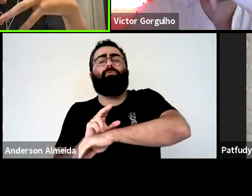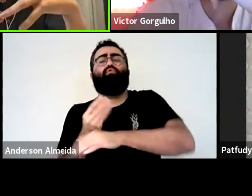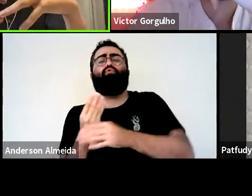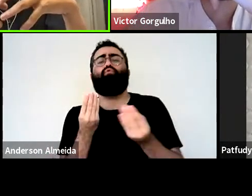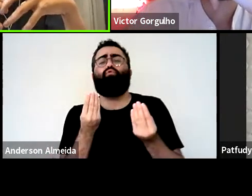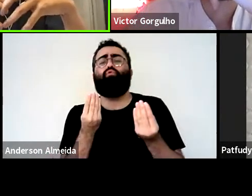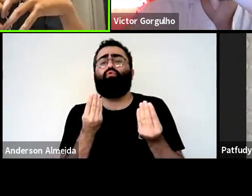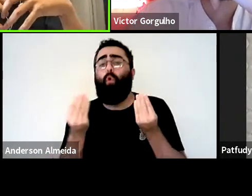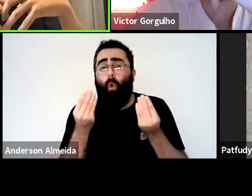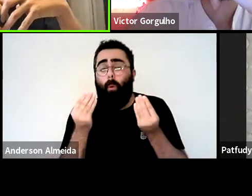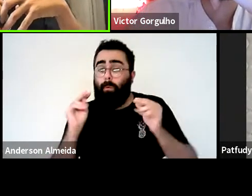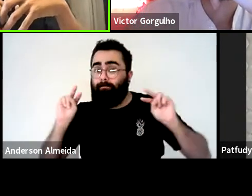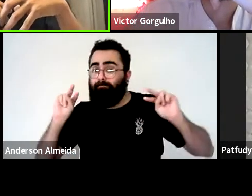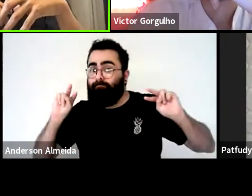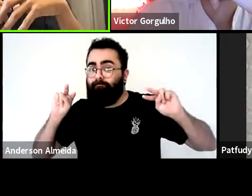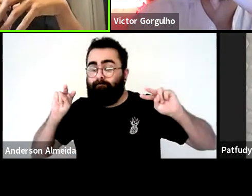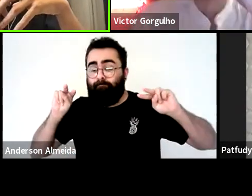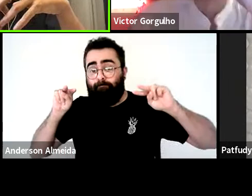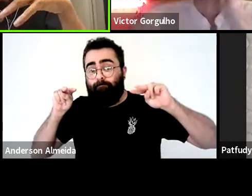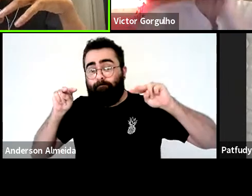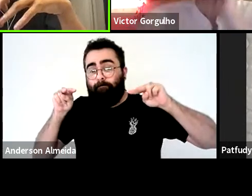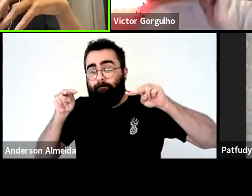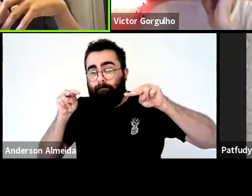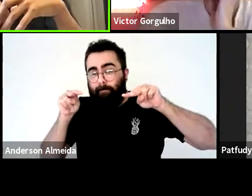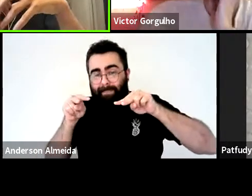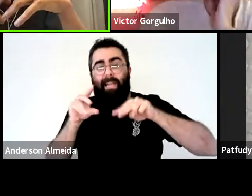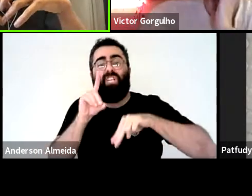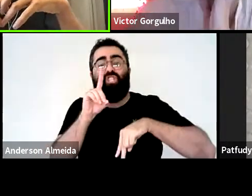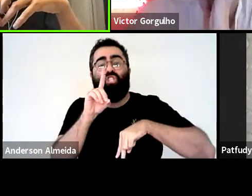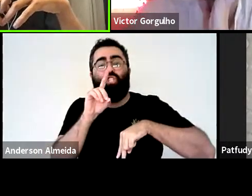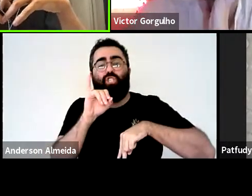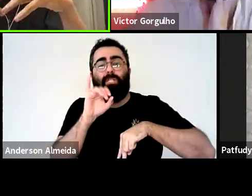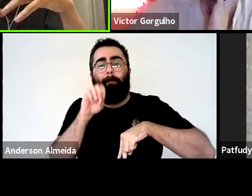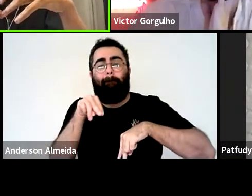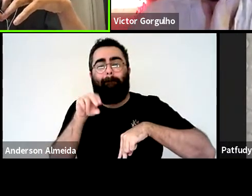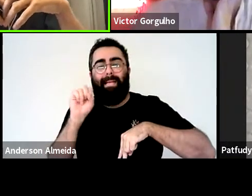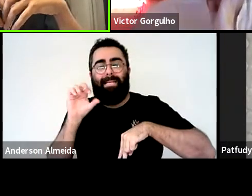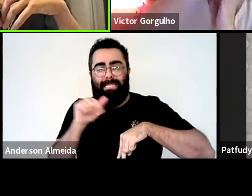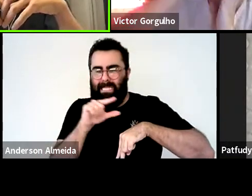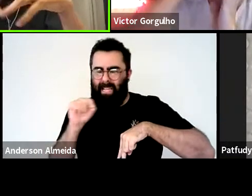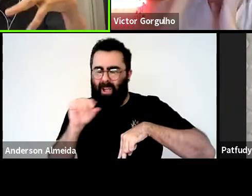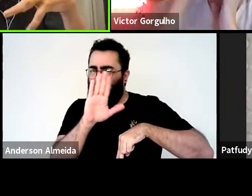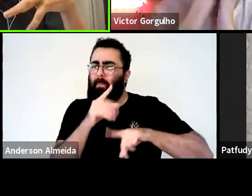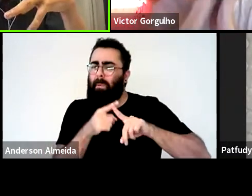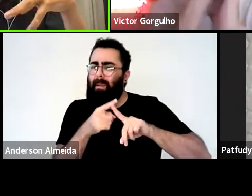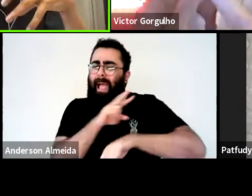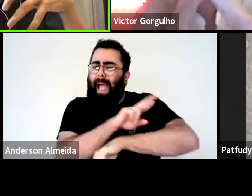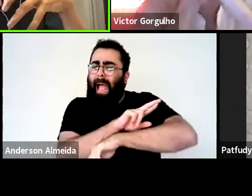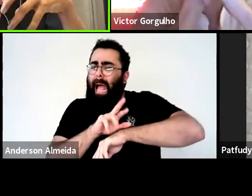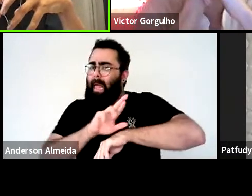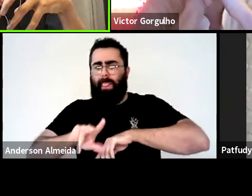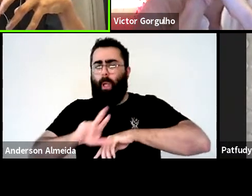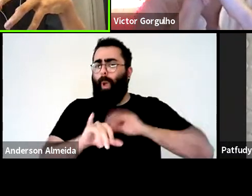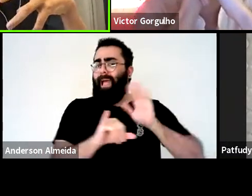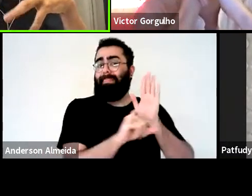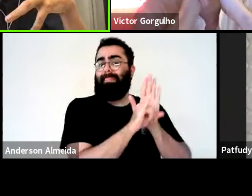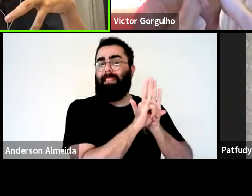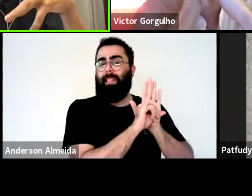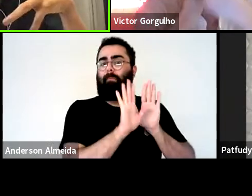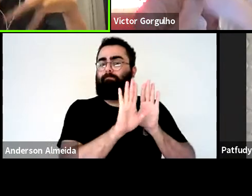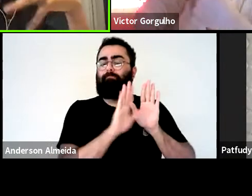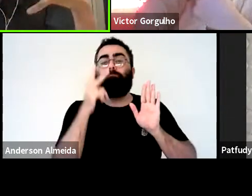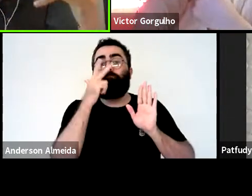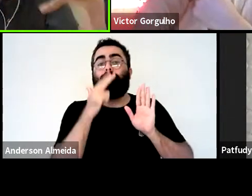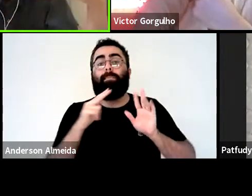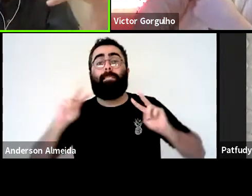super interessante, porque eu acho que começar a pensar racialidade não como identidade, mas como dimensão, no sentido